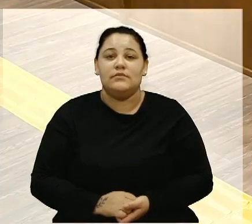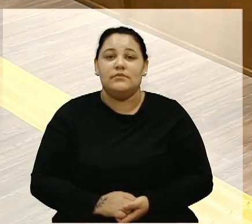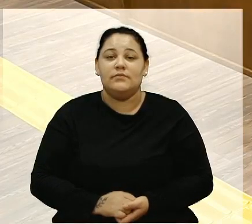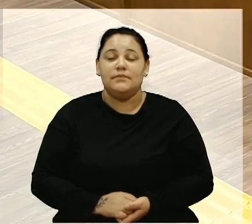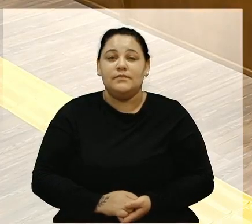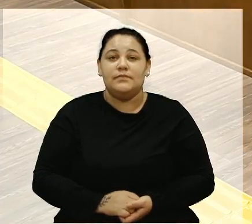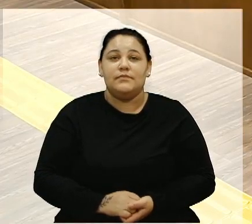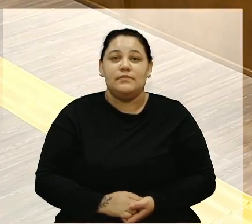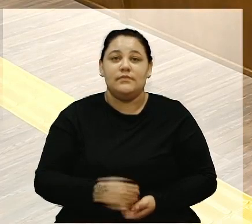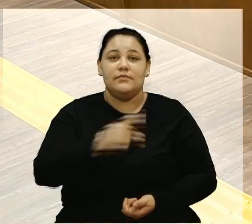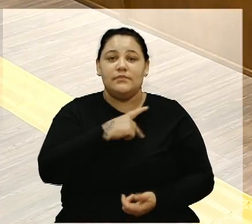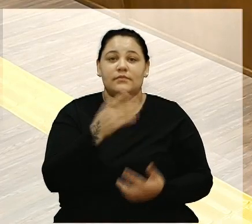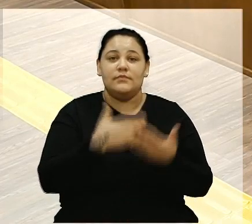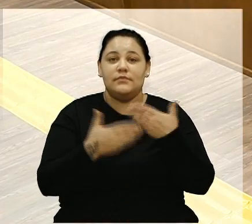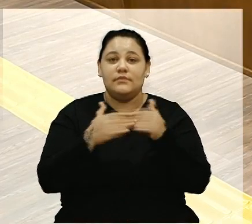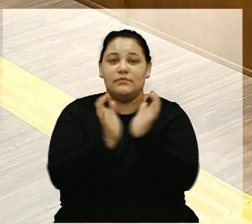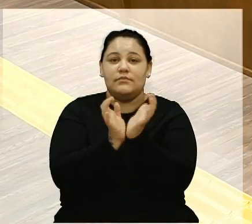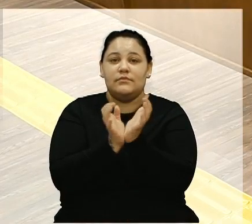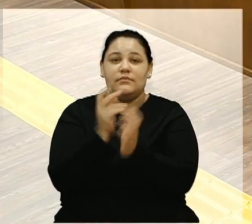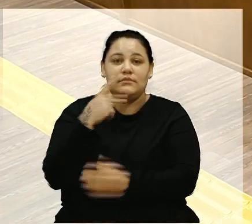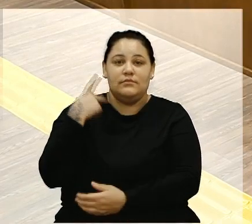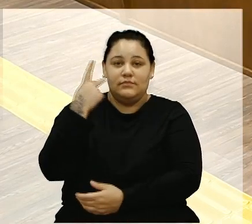Senhora presidente, caros colegas vereadores,